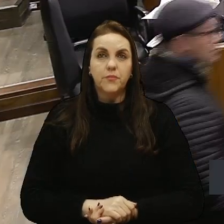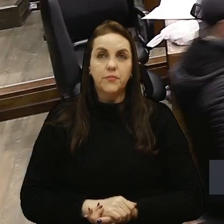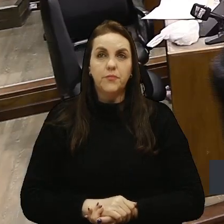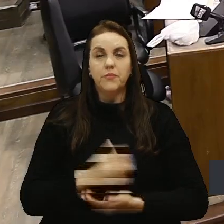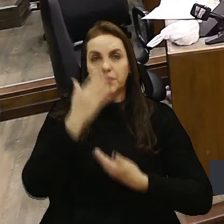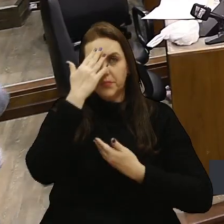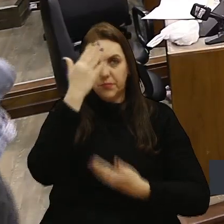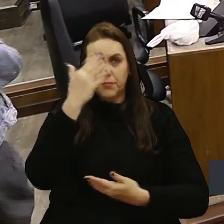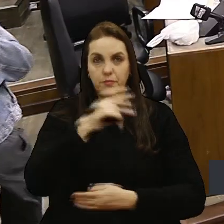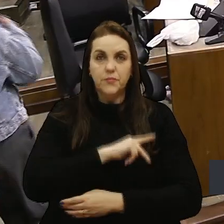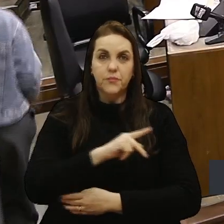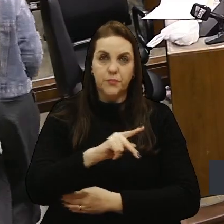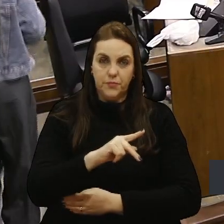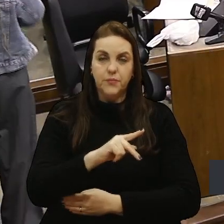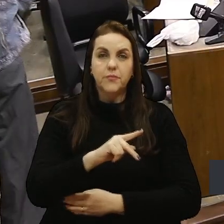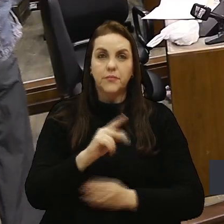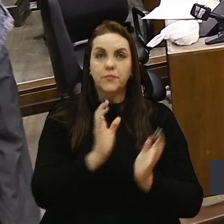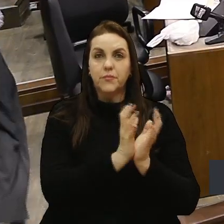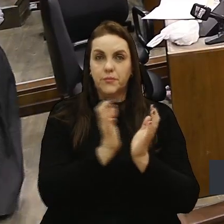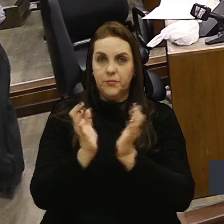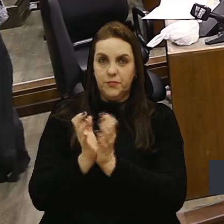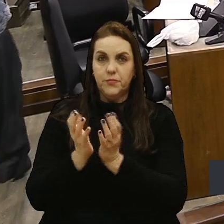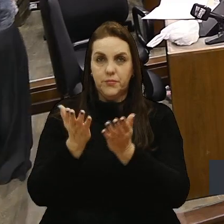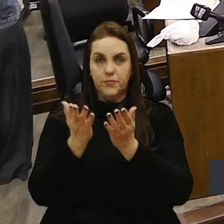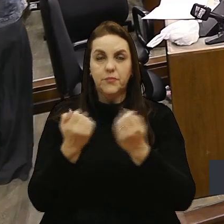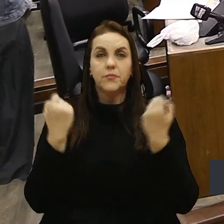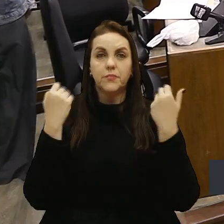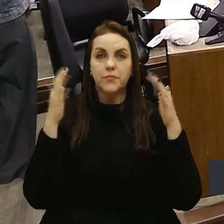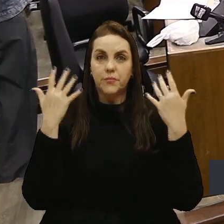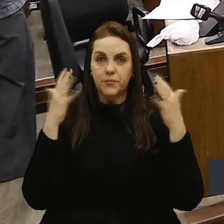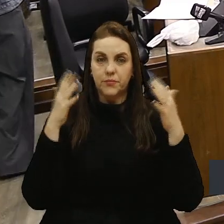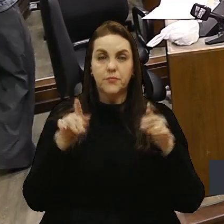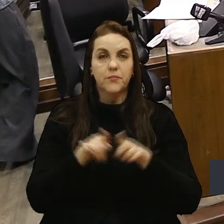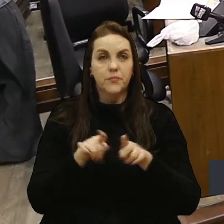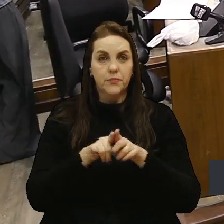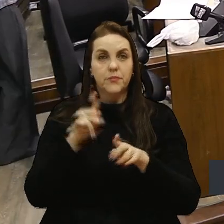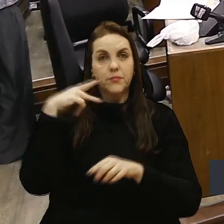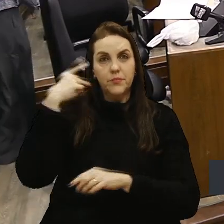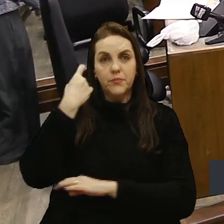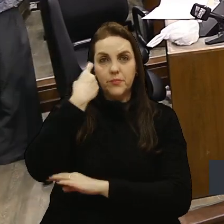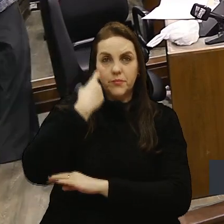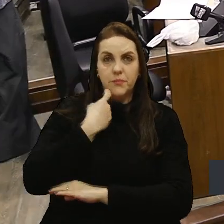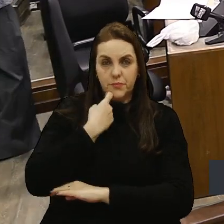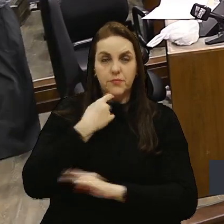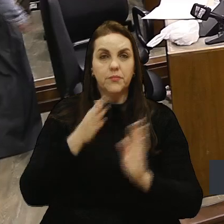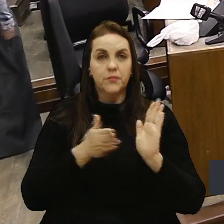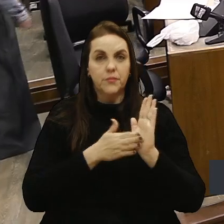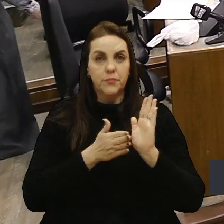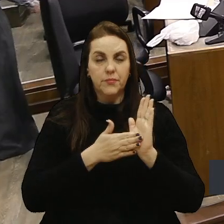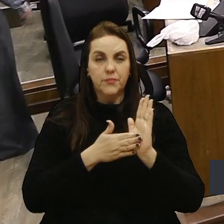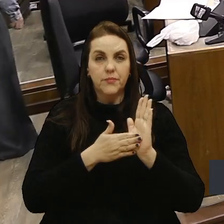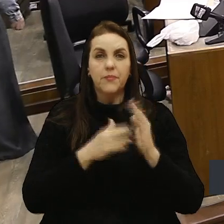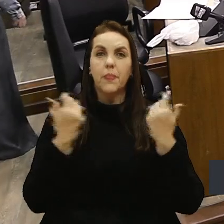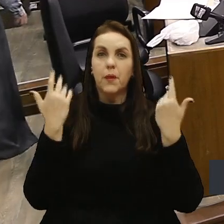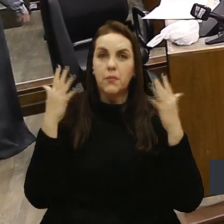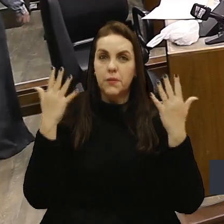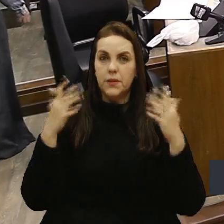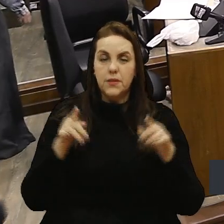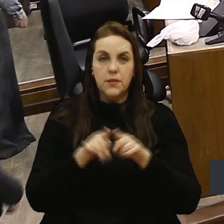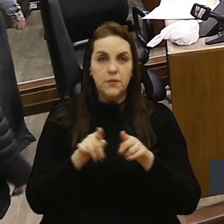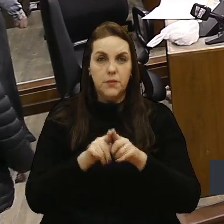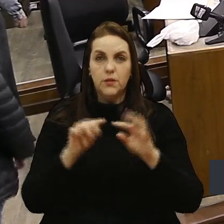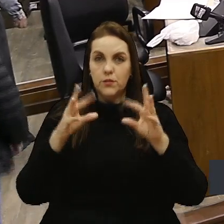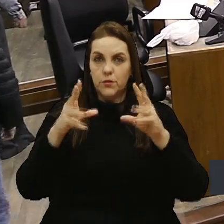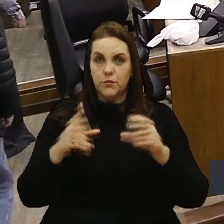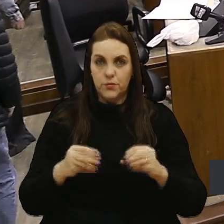Obrigado, senhor presidente, nobres colegas. Eu queria também parabenizar o vereador Caleb pela proposição, parabenizar também os membros